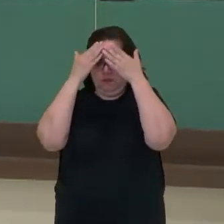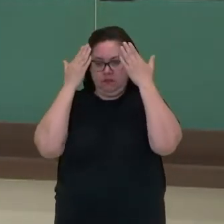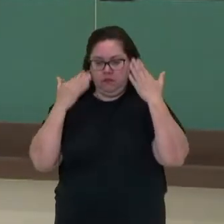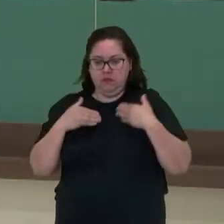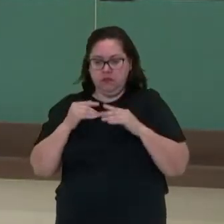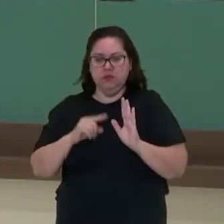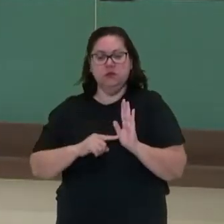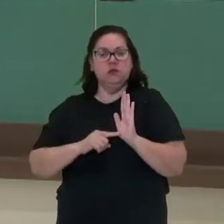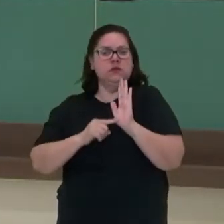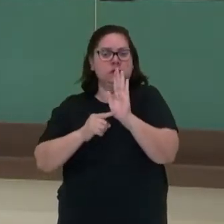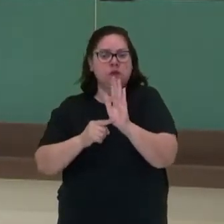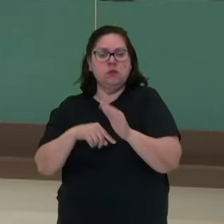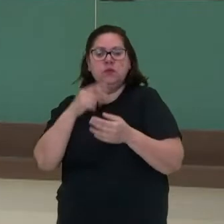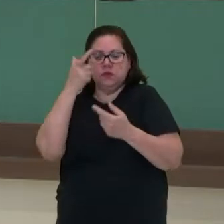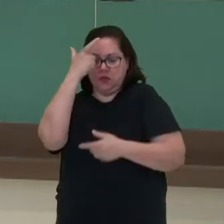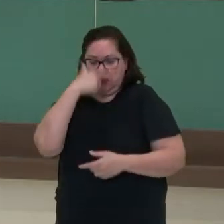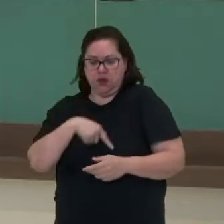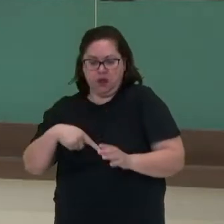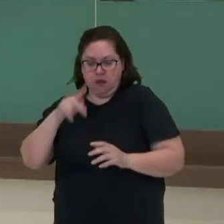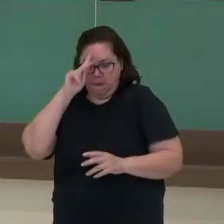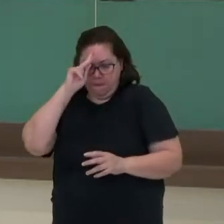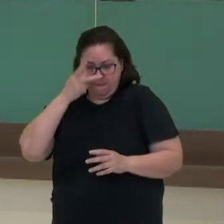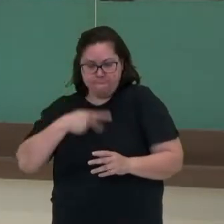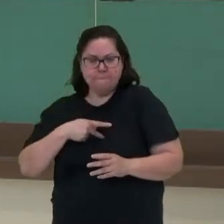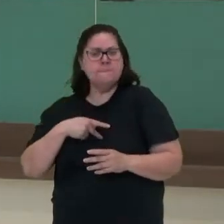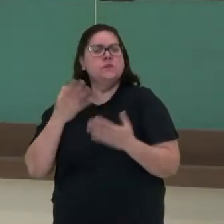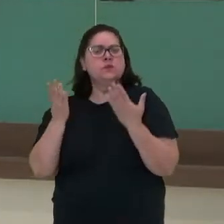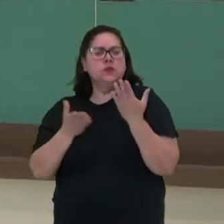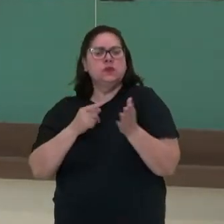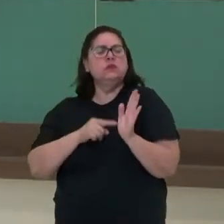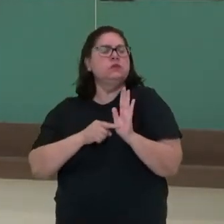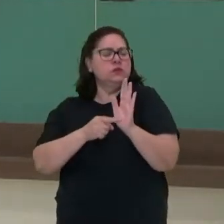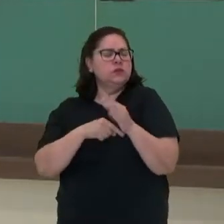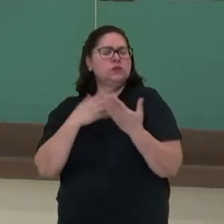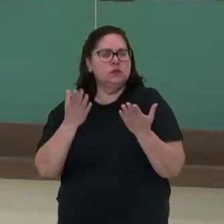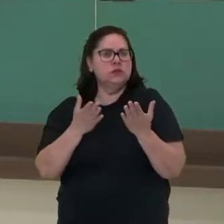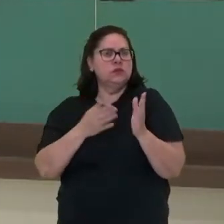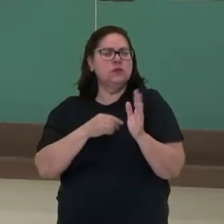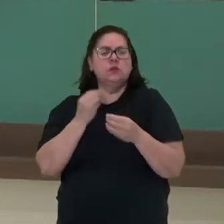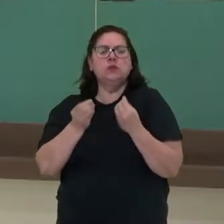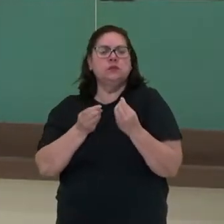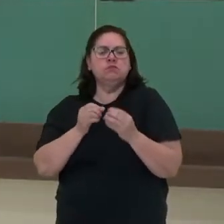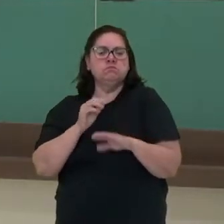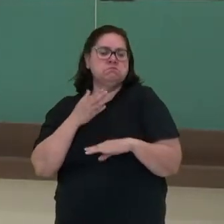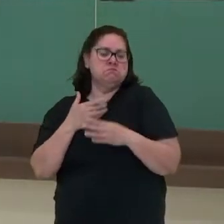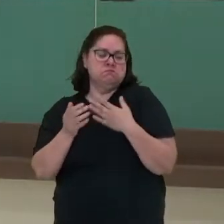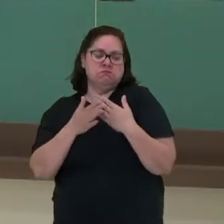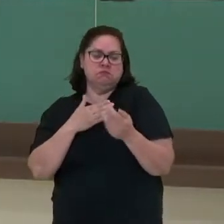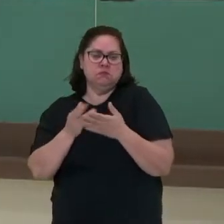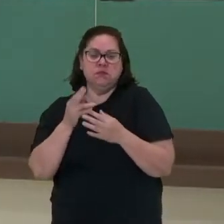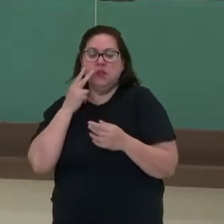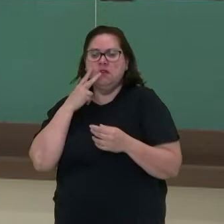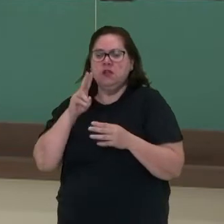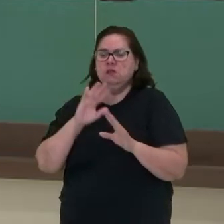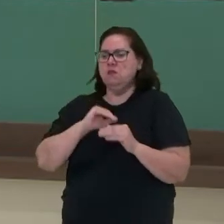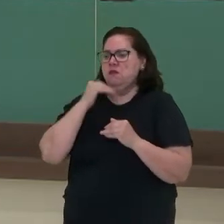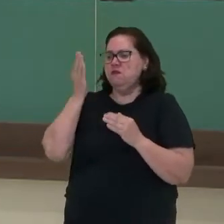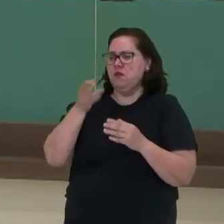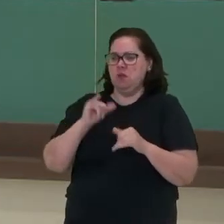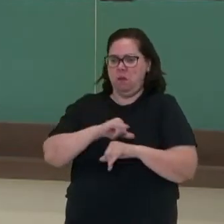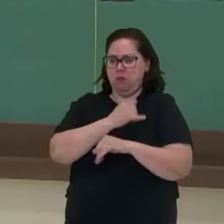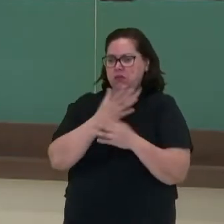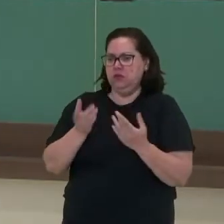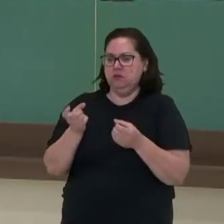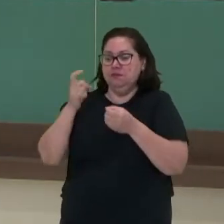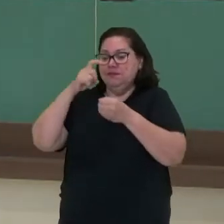pessoa representa por ser ela, a sua personalidade. Isso que ele está mostrando. Ela está mostrando que não importa o que você está vendo por fora, mas importa o que está